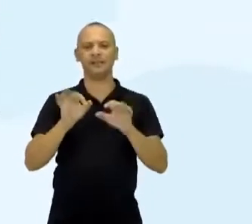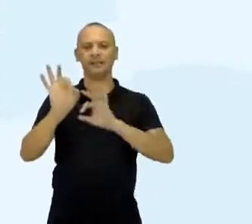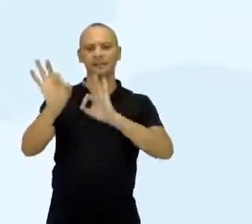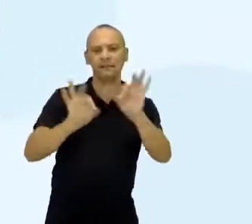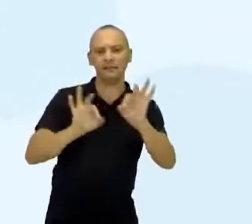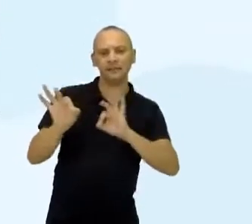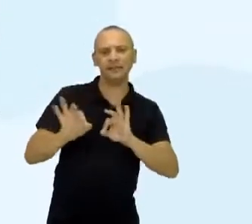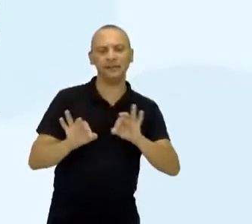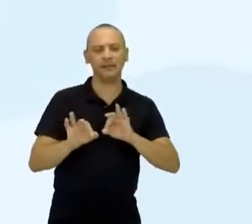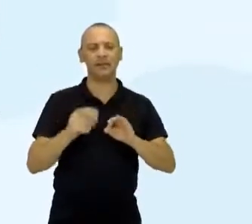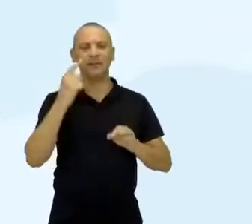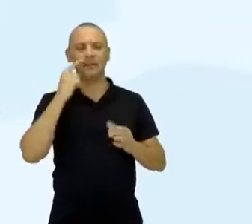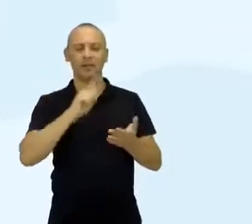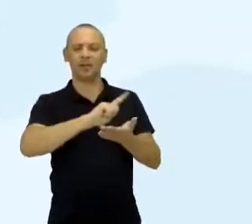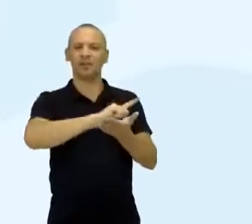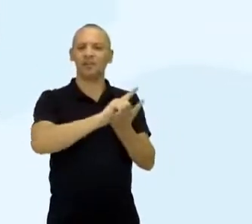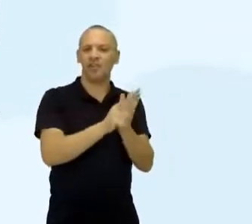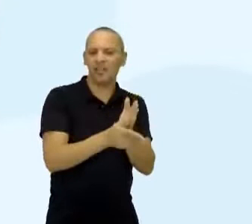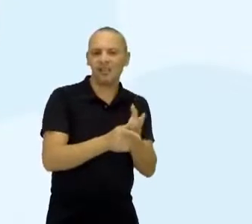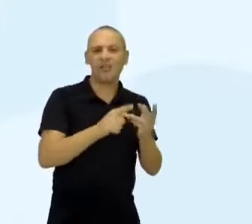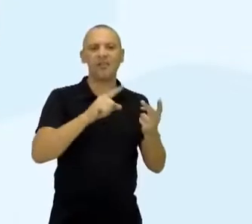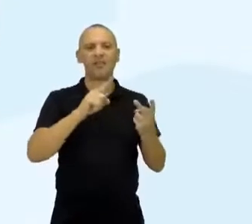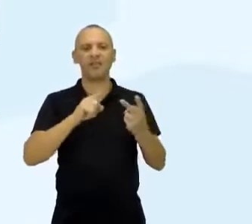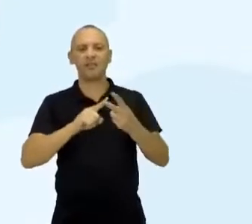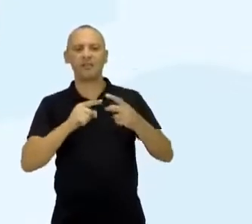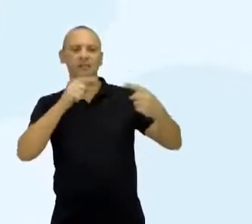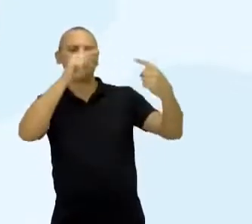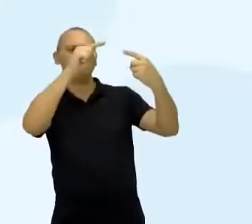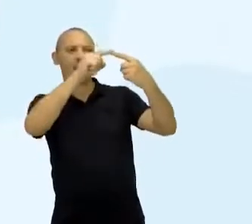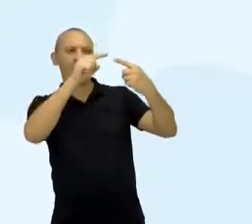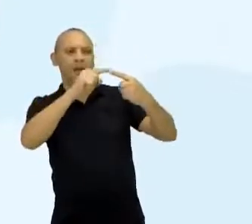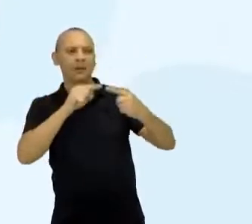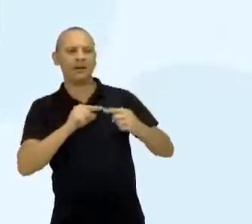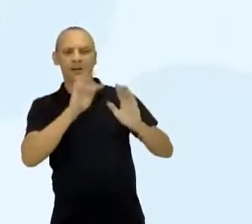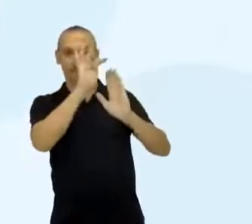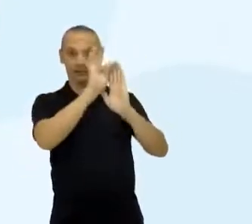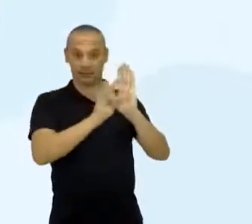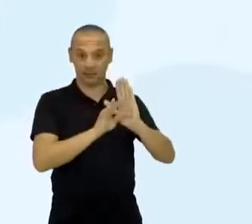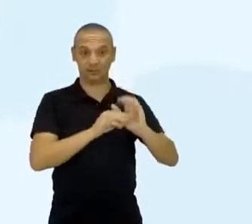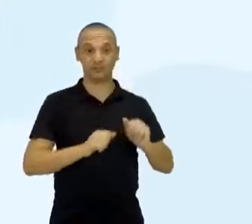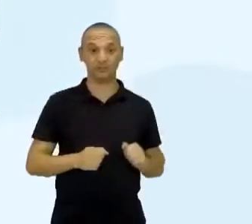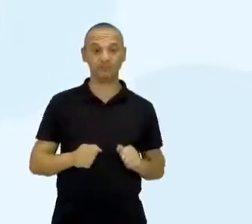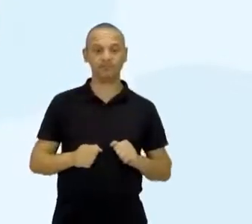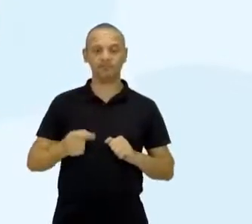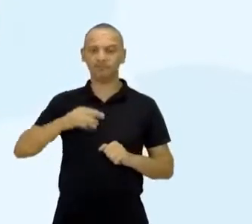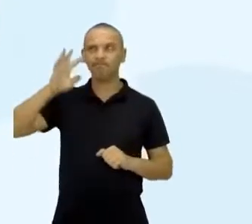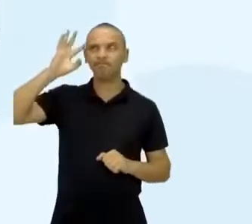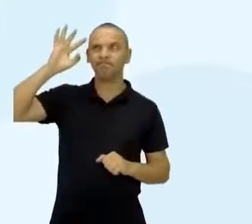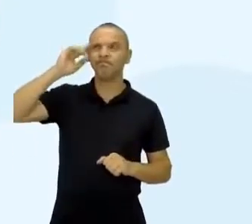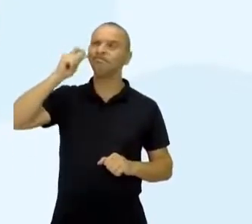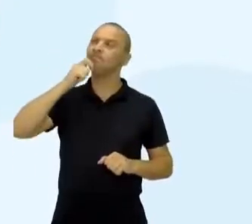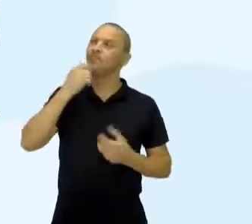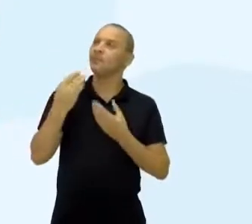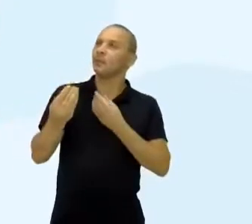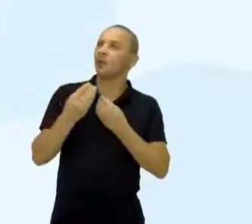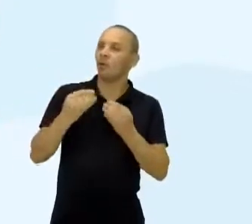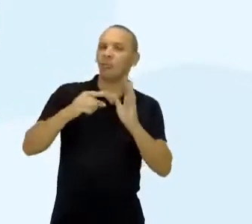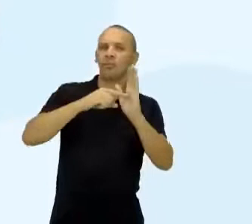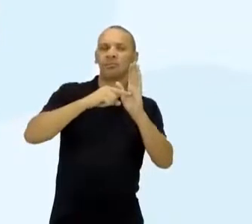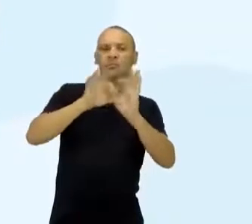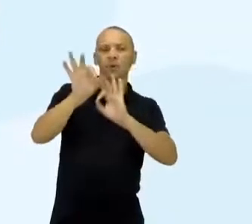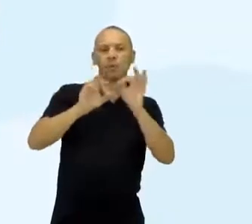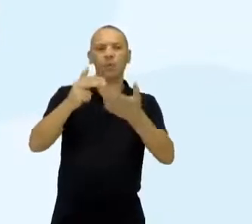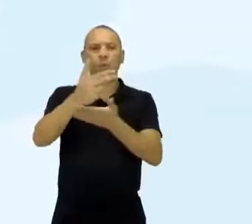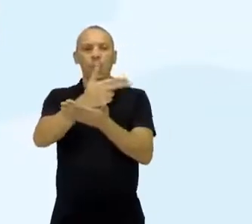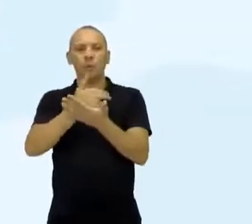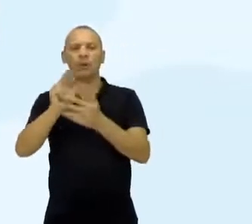considerando a estrutura do gênero, bem como a coesão e a coerência textual. Refletir sobre o uso de recursos gráficos e